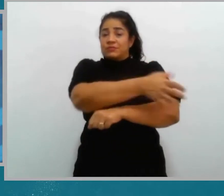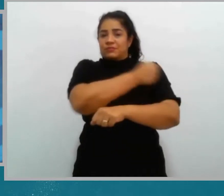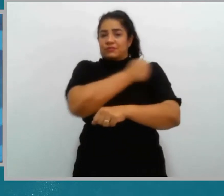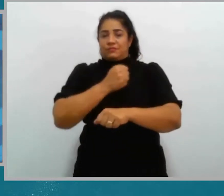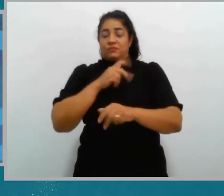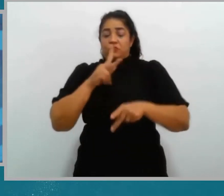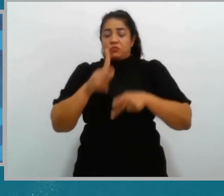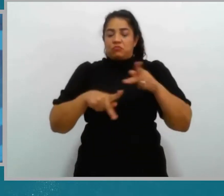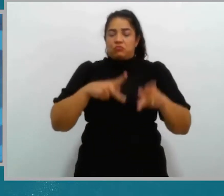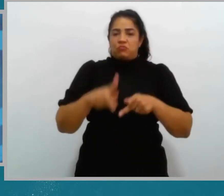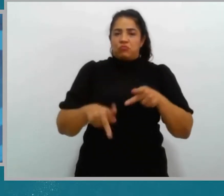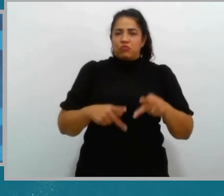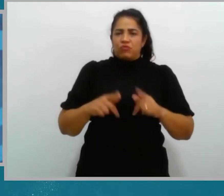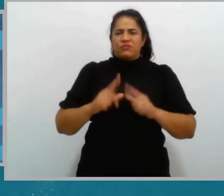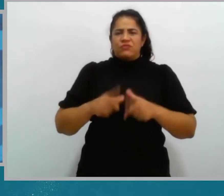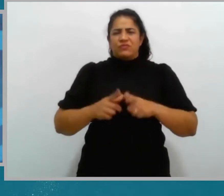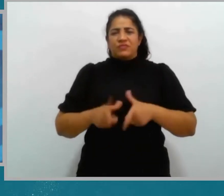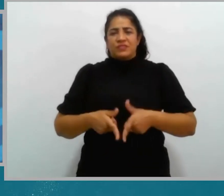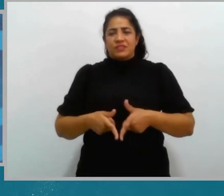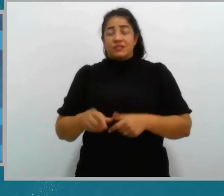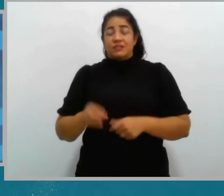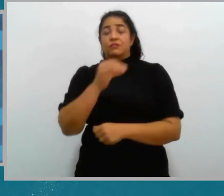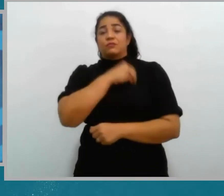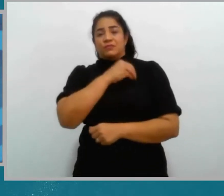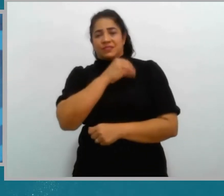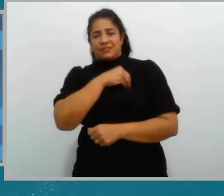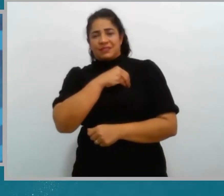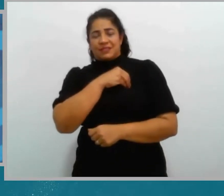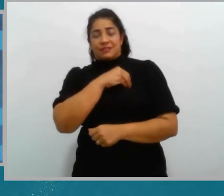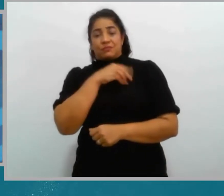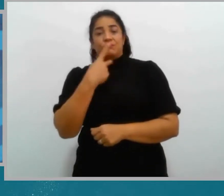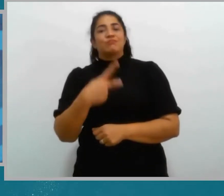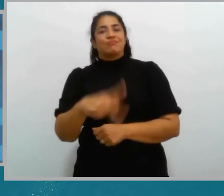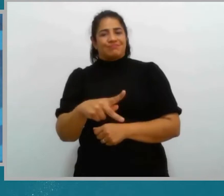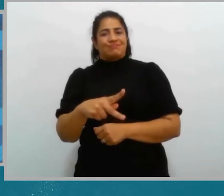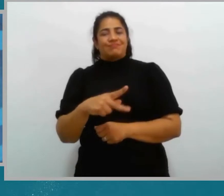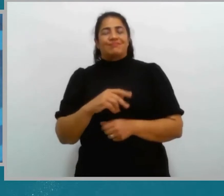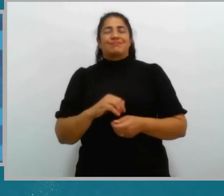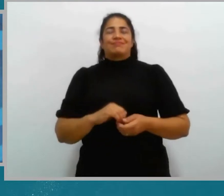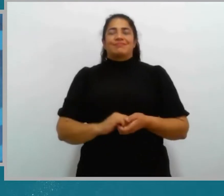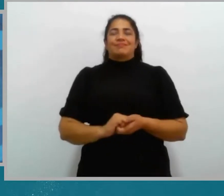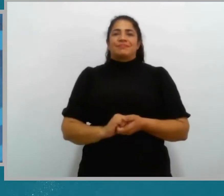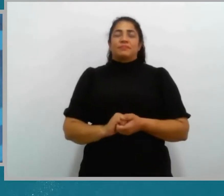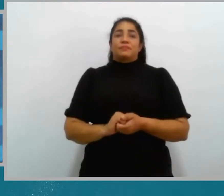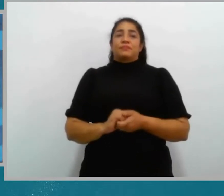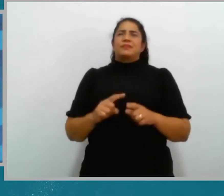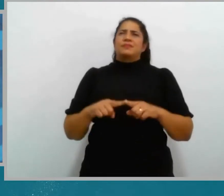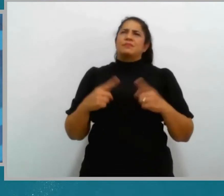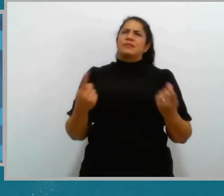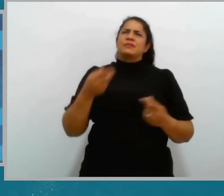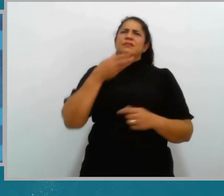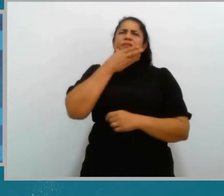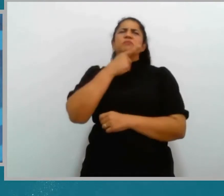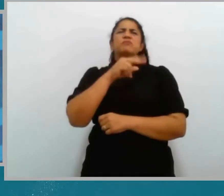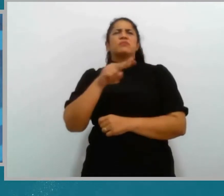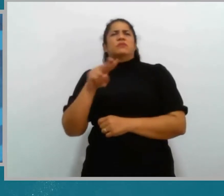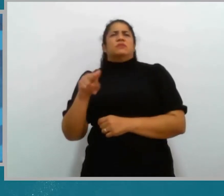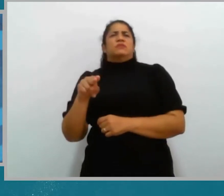povo, dos pecados deles. Mas, irmãos,